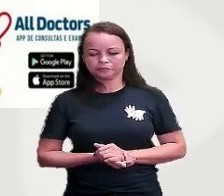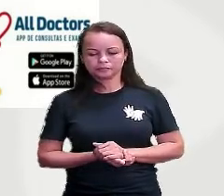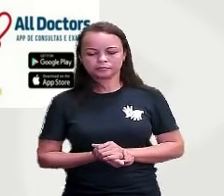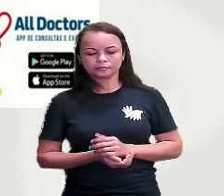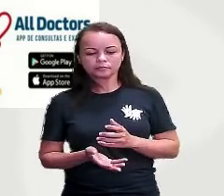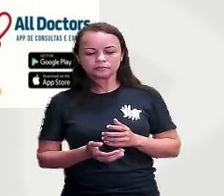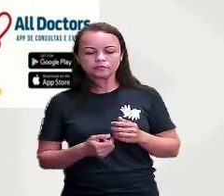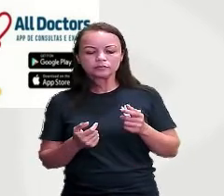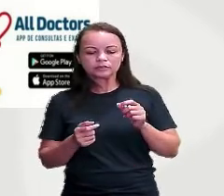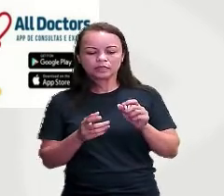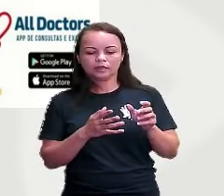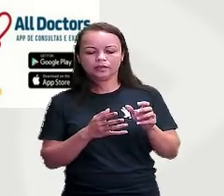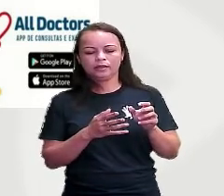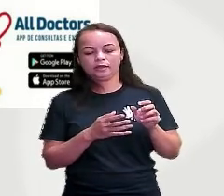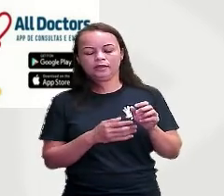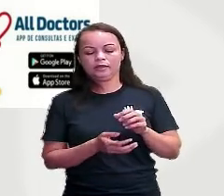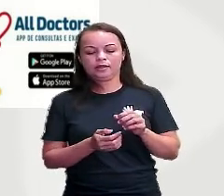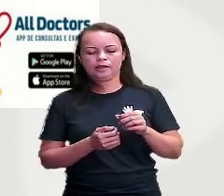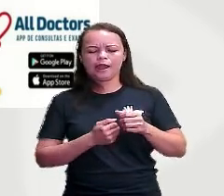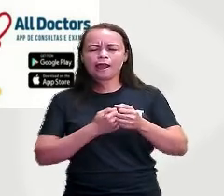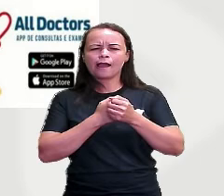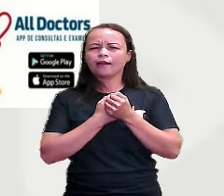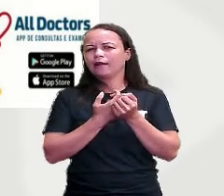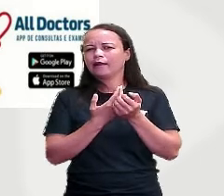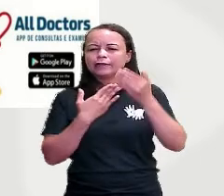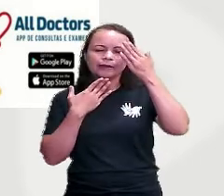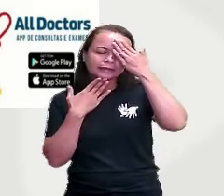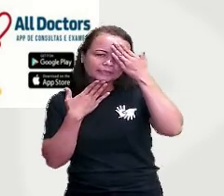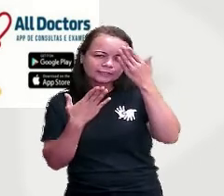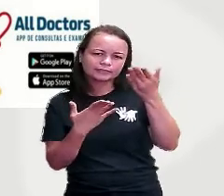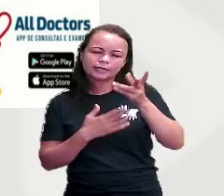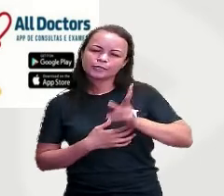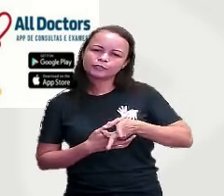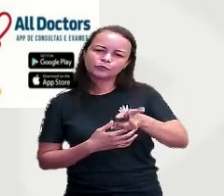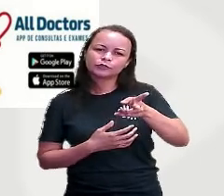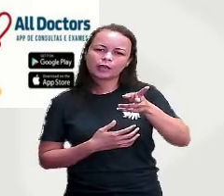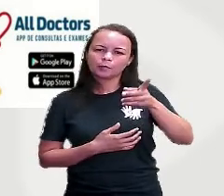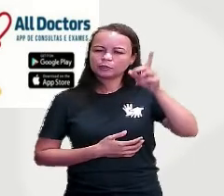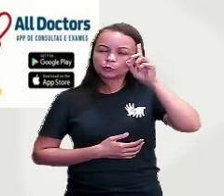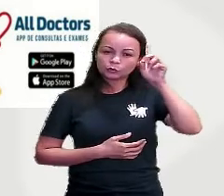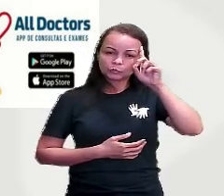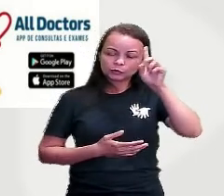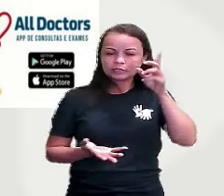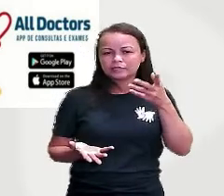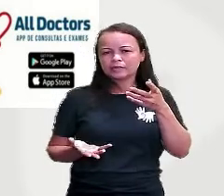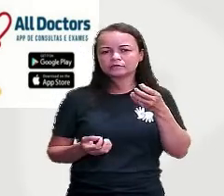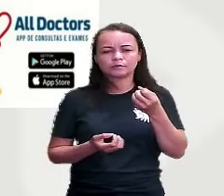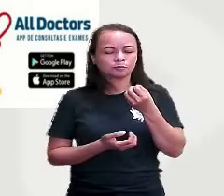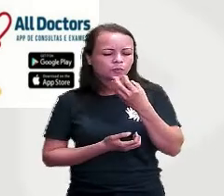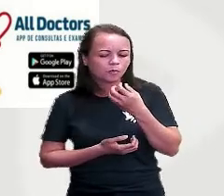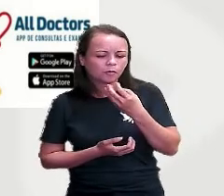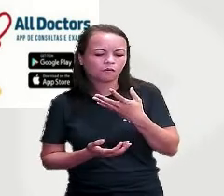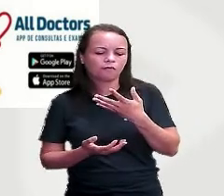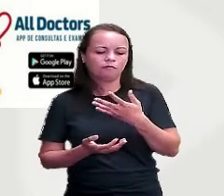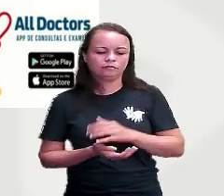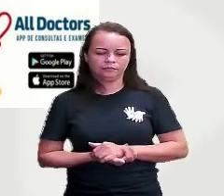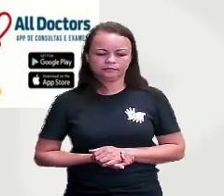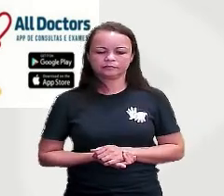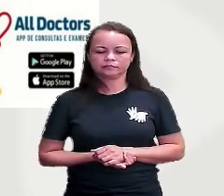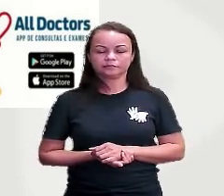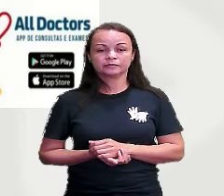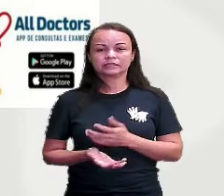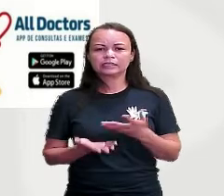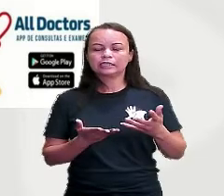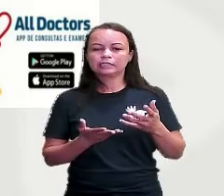projetivo. Agradecer diariamente, ser alguém grato. E aqui, gente, a gente está vendo que é a própria química que está dando